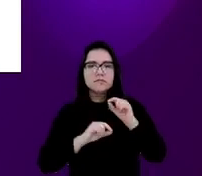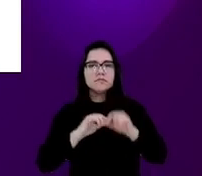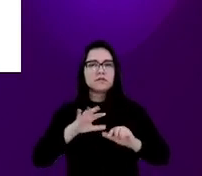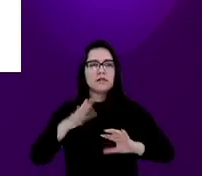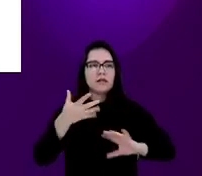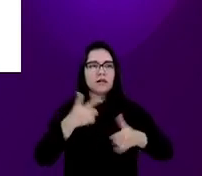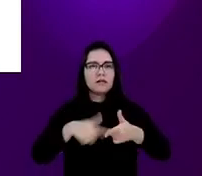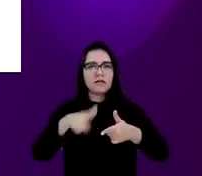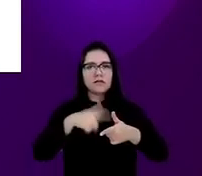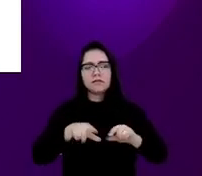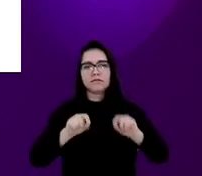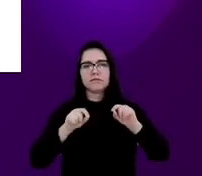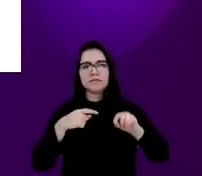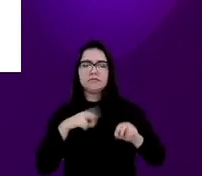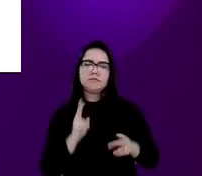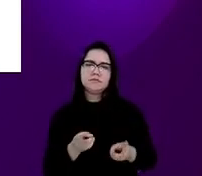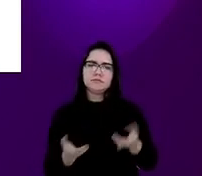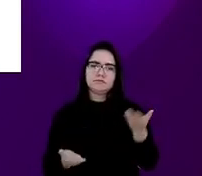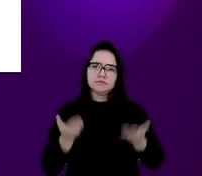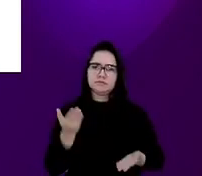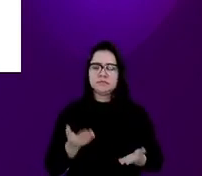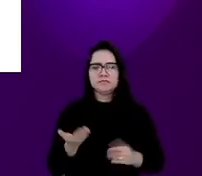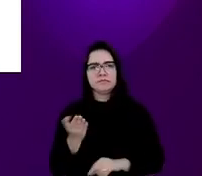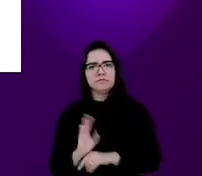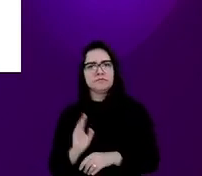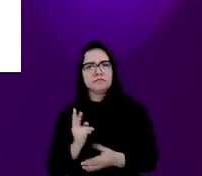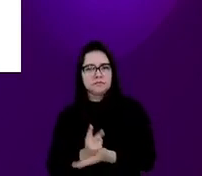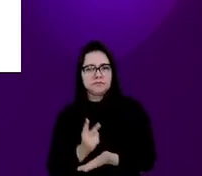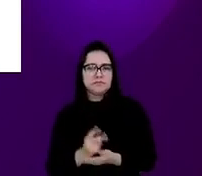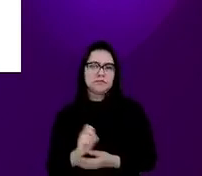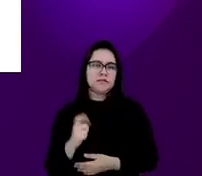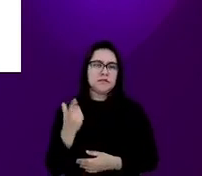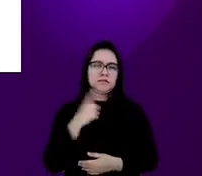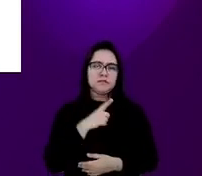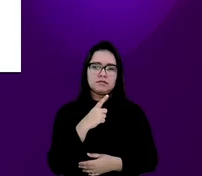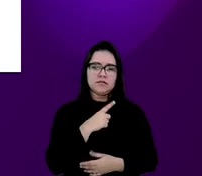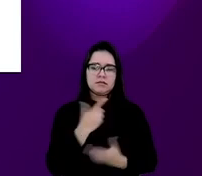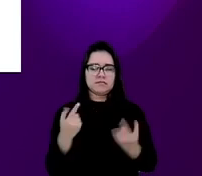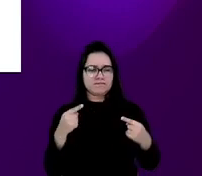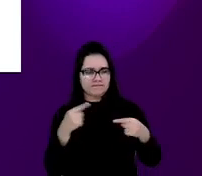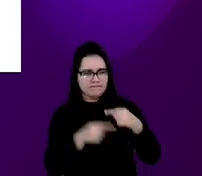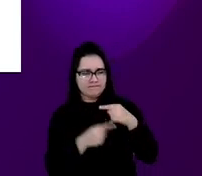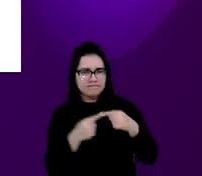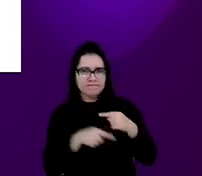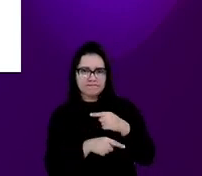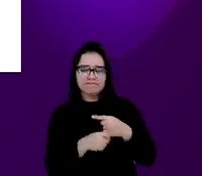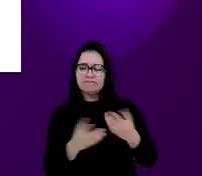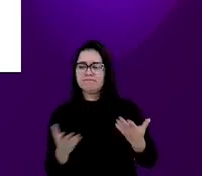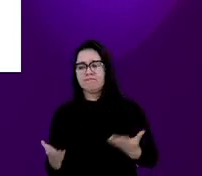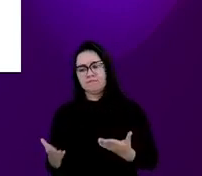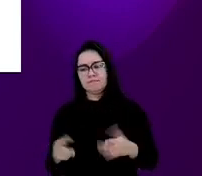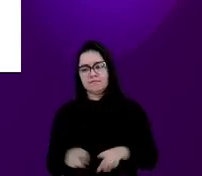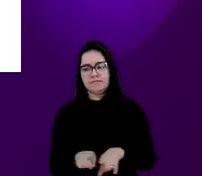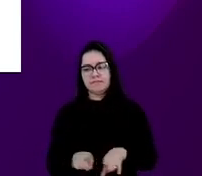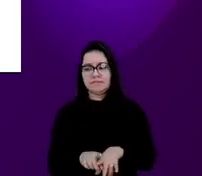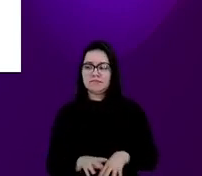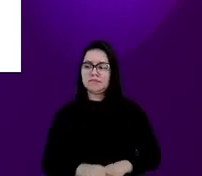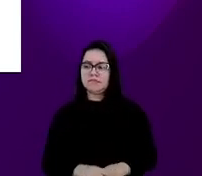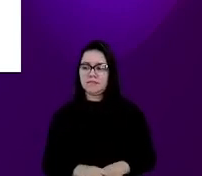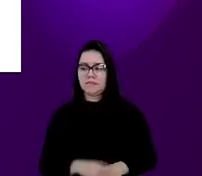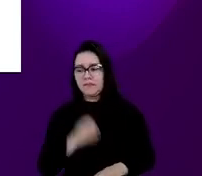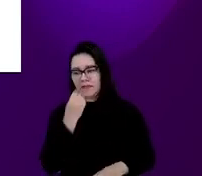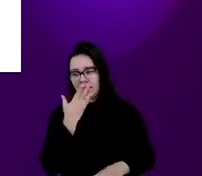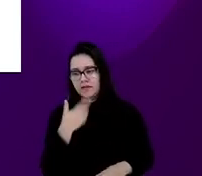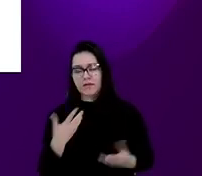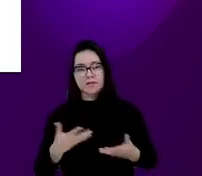e sempre pesar o benefício. Claro que um certo grau de inconformismo do cirurgião ele é bom para